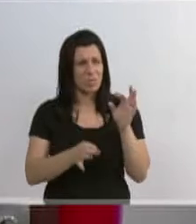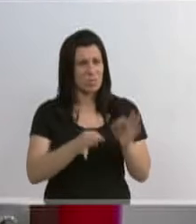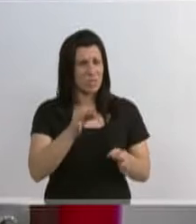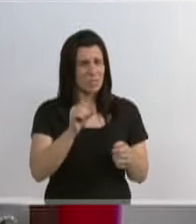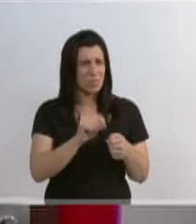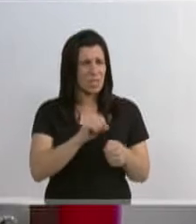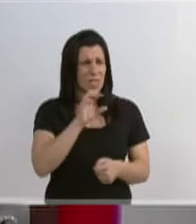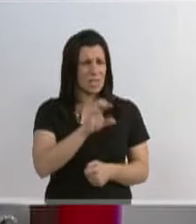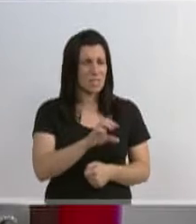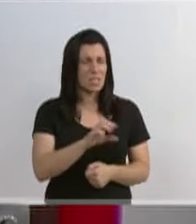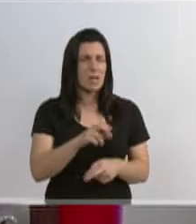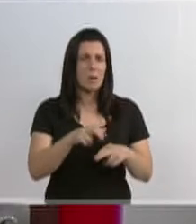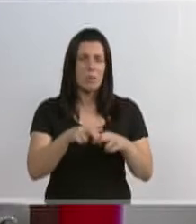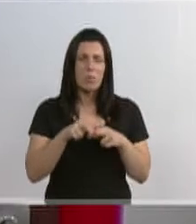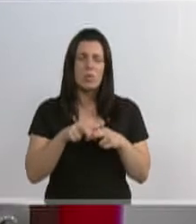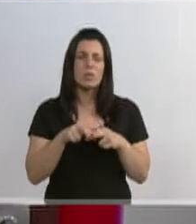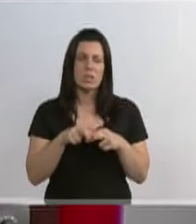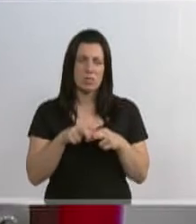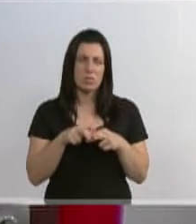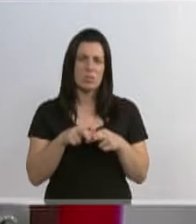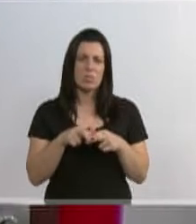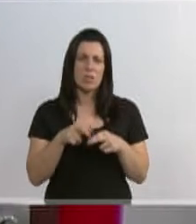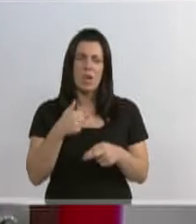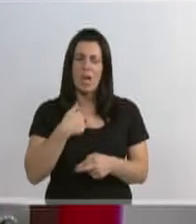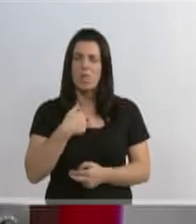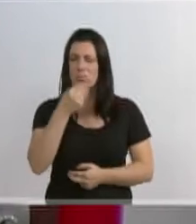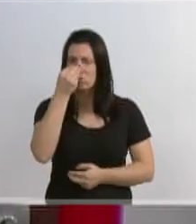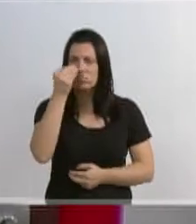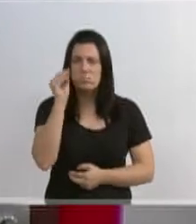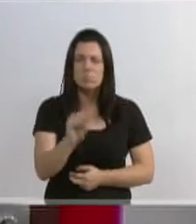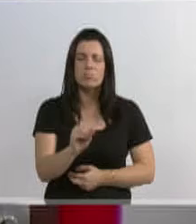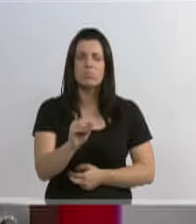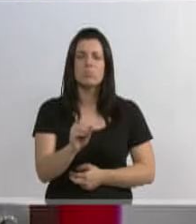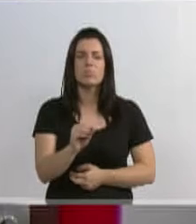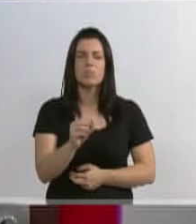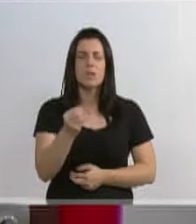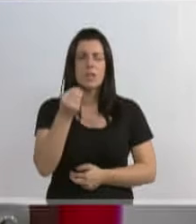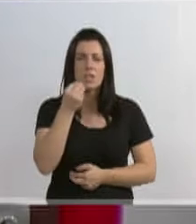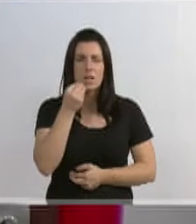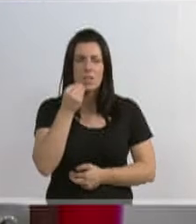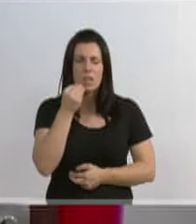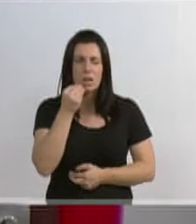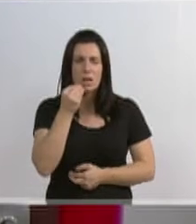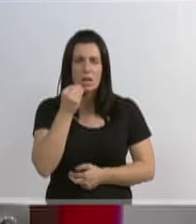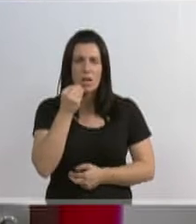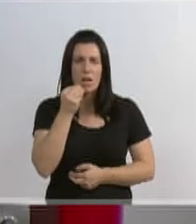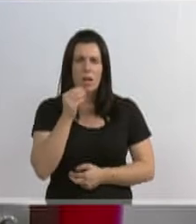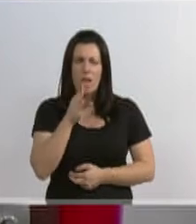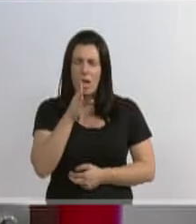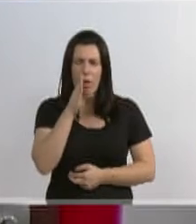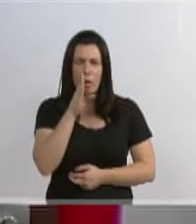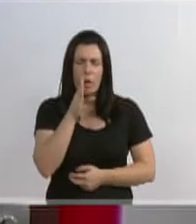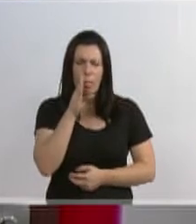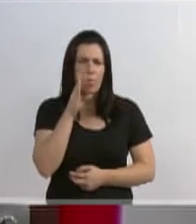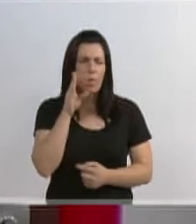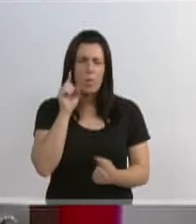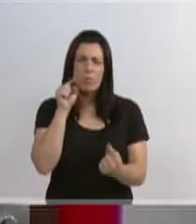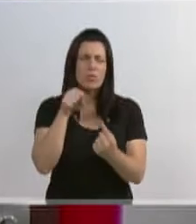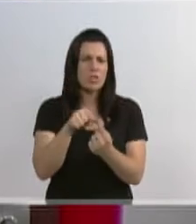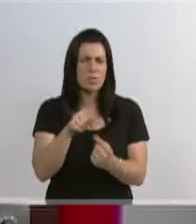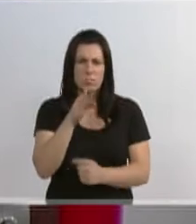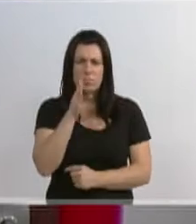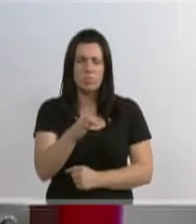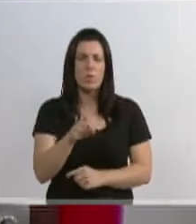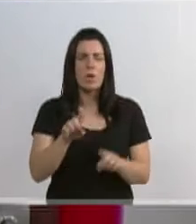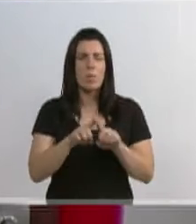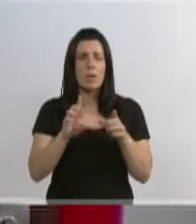Então essa é a iniciativa desse repúdio. É claro, ele é objetivo, é em cima dessa questão. Mas aqui a democracia permite